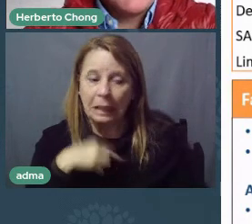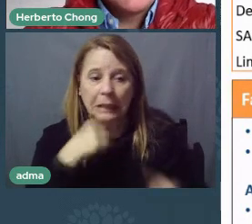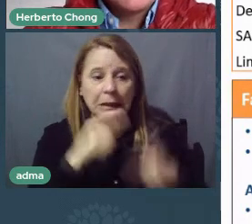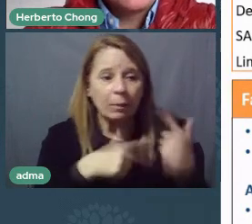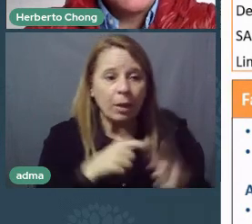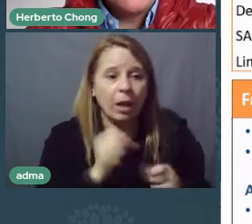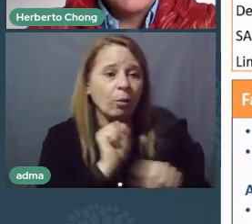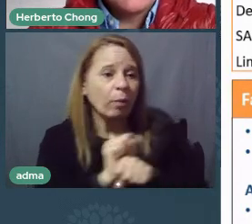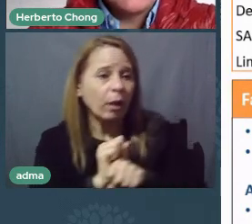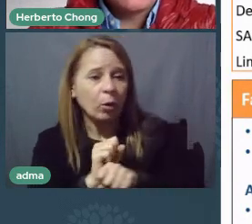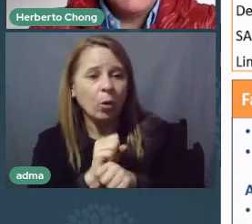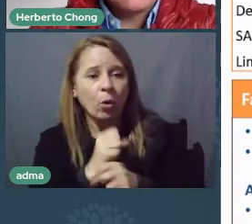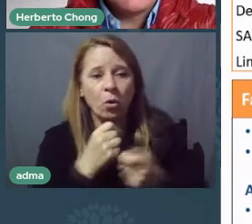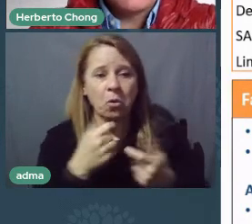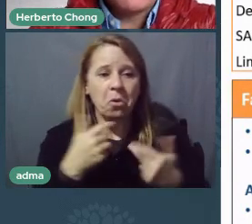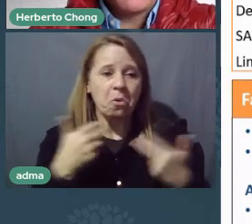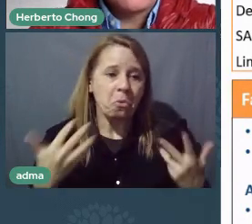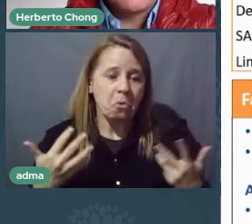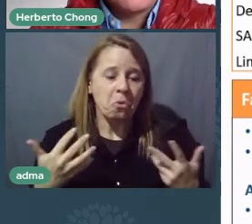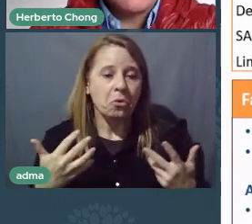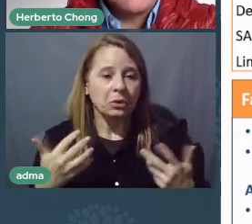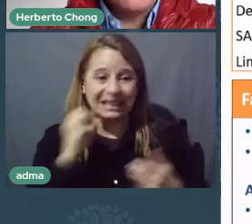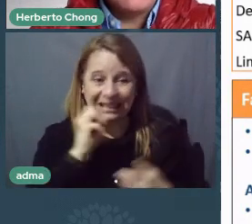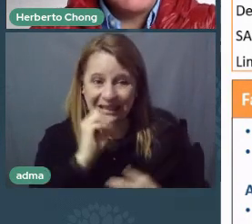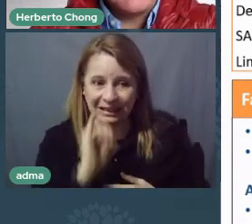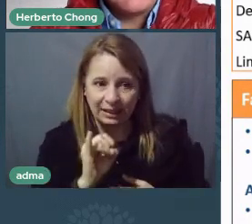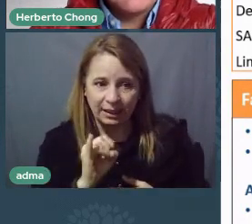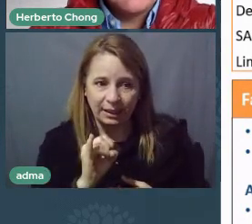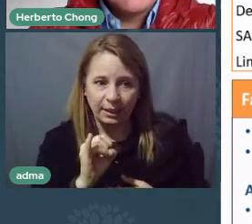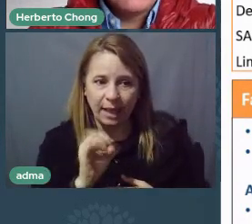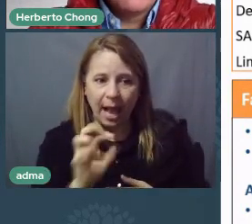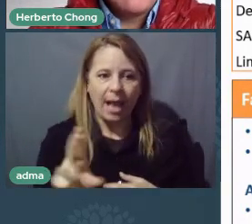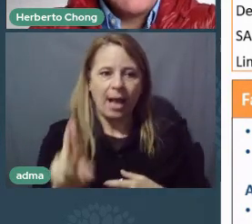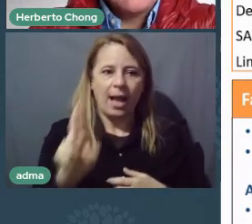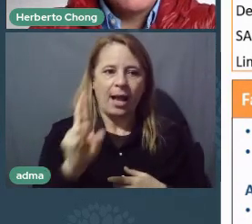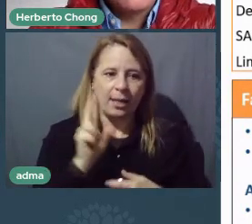sim ou não? Se nas minhas respostas eu tiver 1